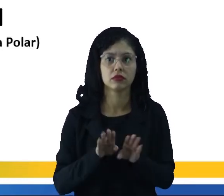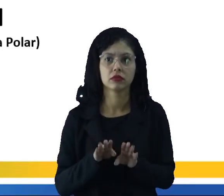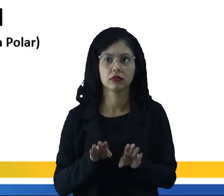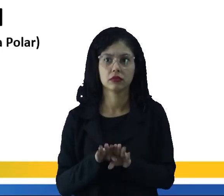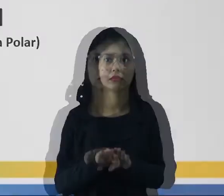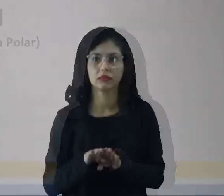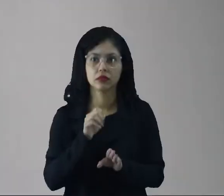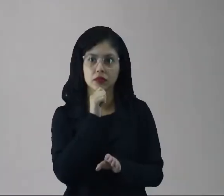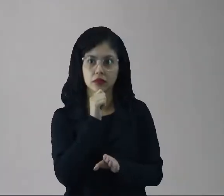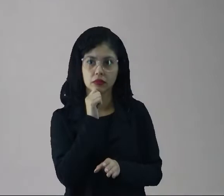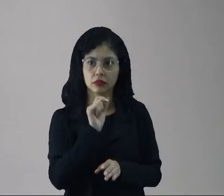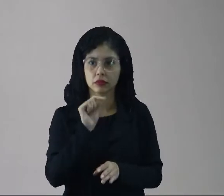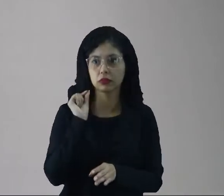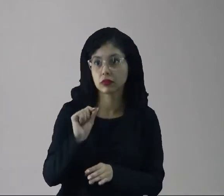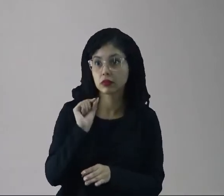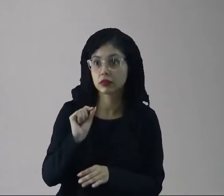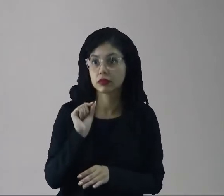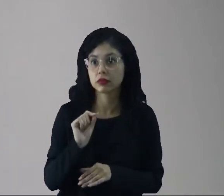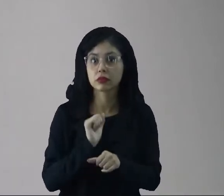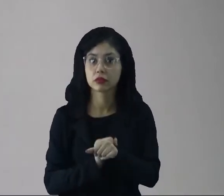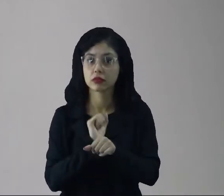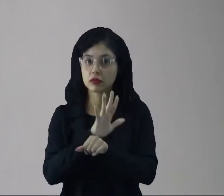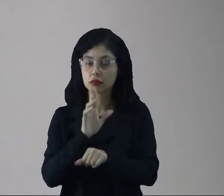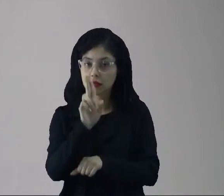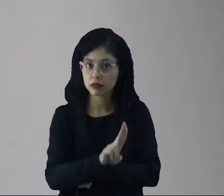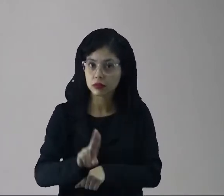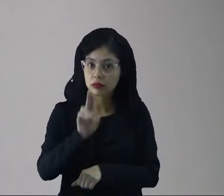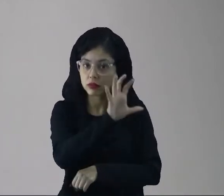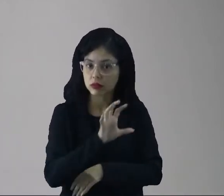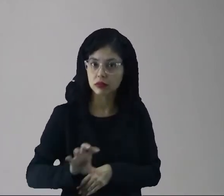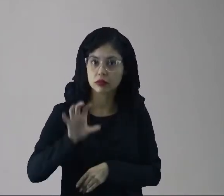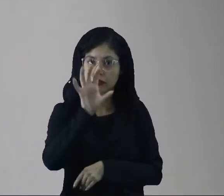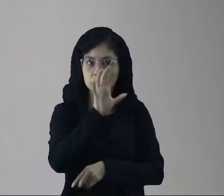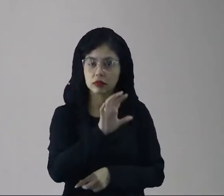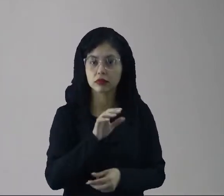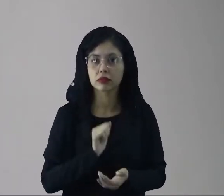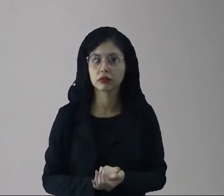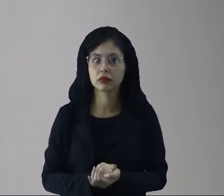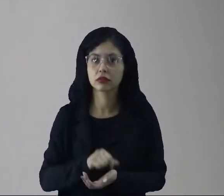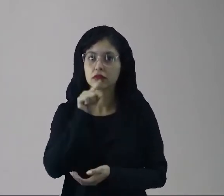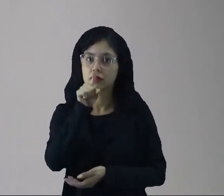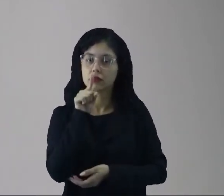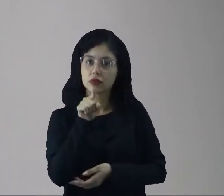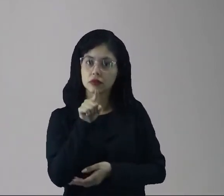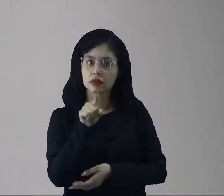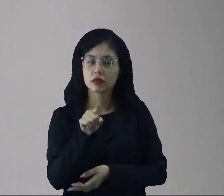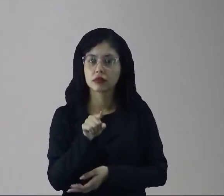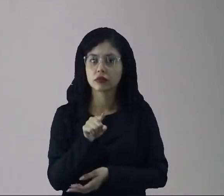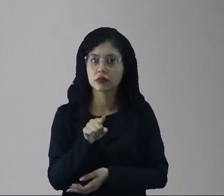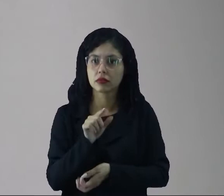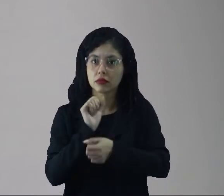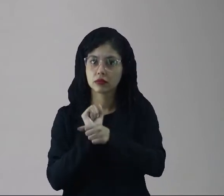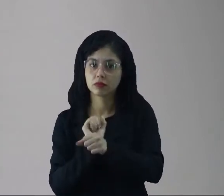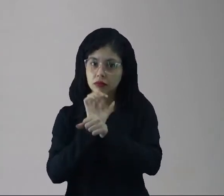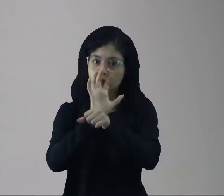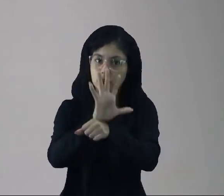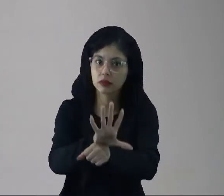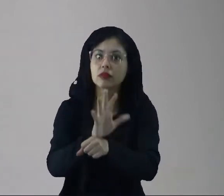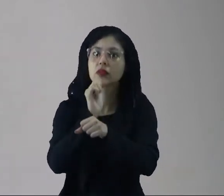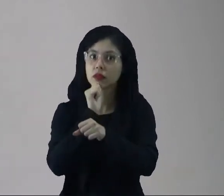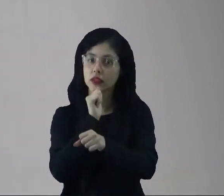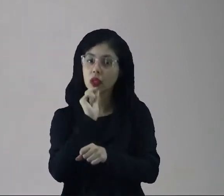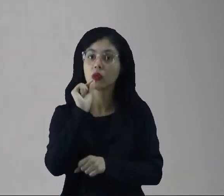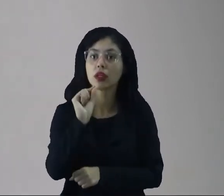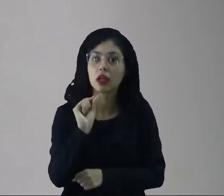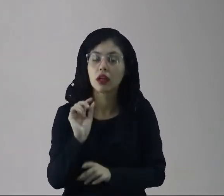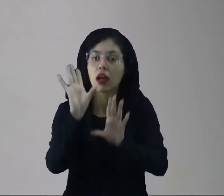projeção. Então, o que é uma projeção usando os mapas? Então, aí na azimutal eu estou usando uma projeção para